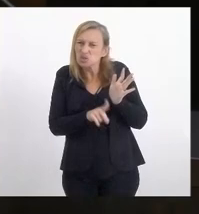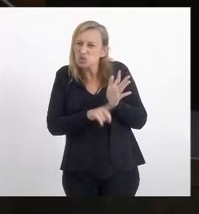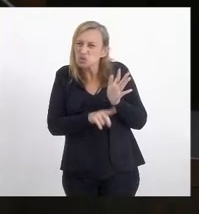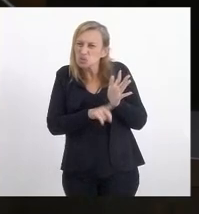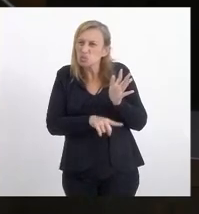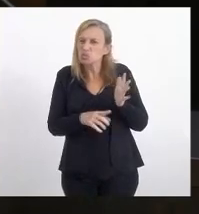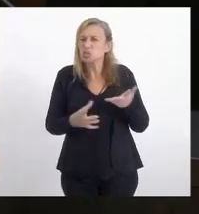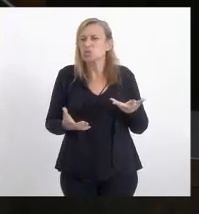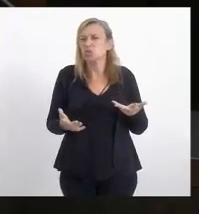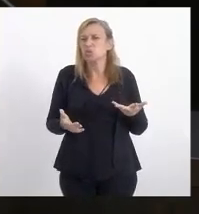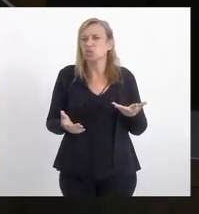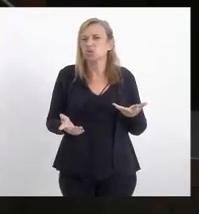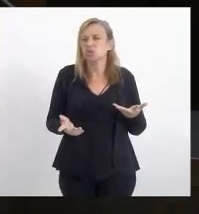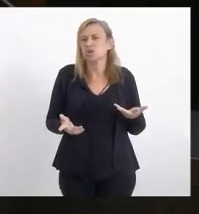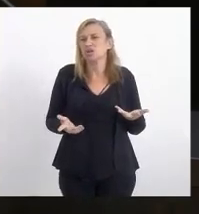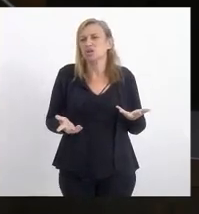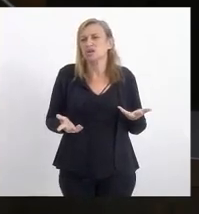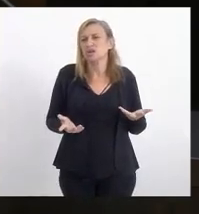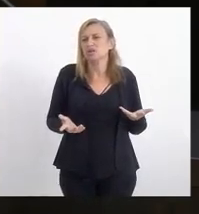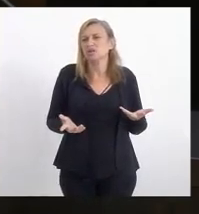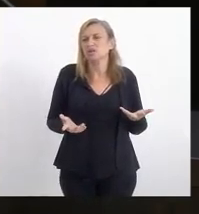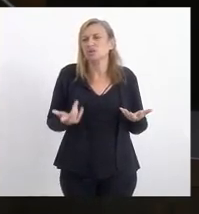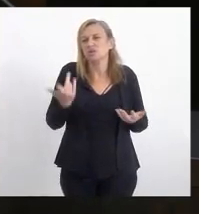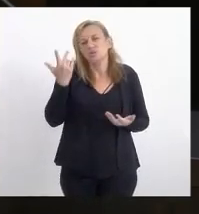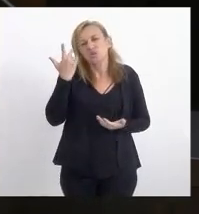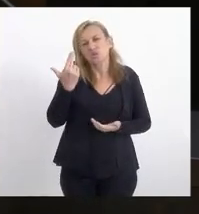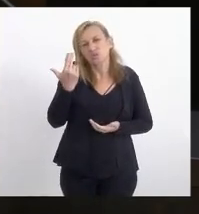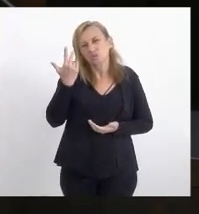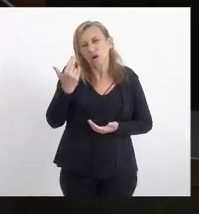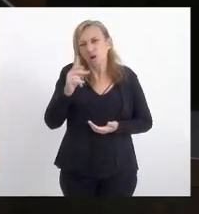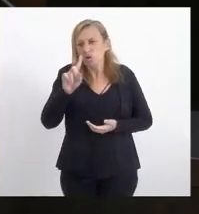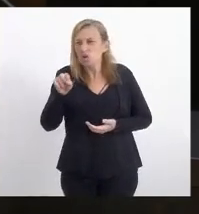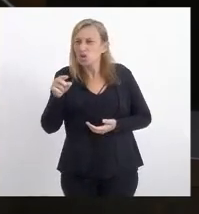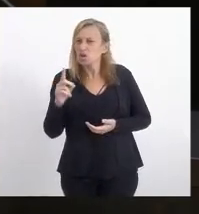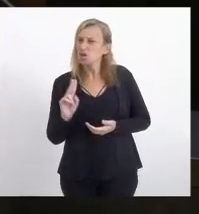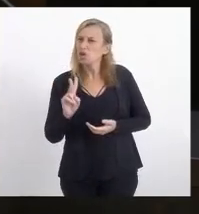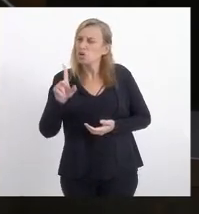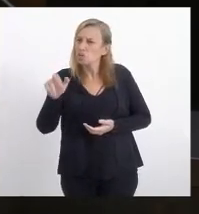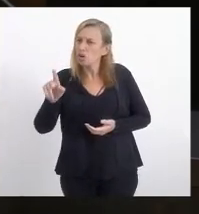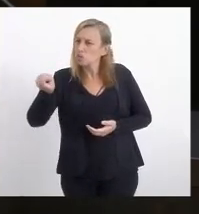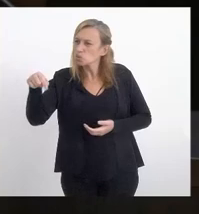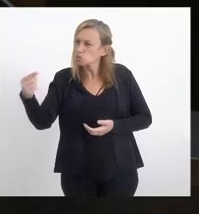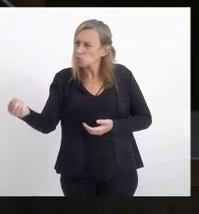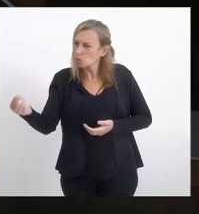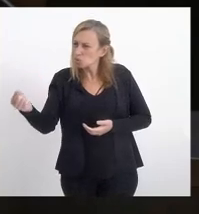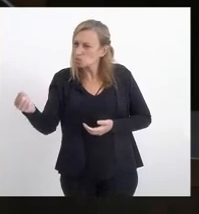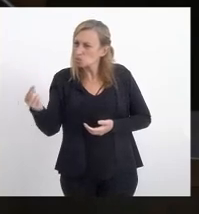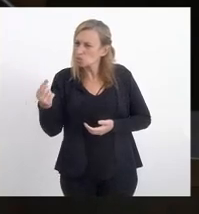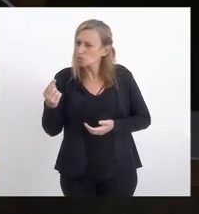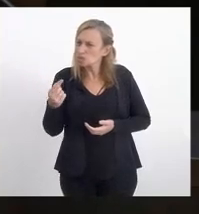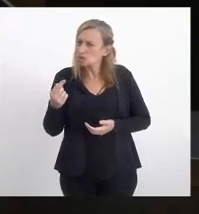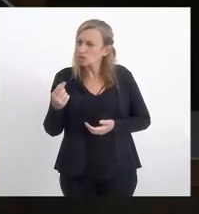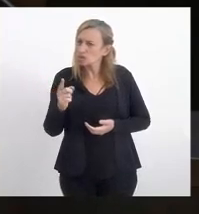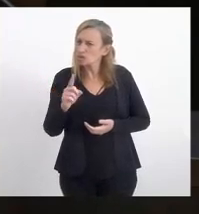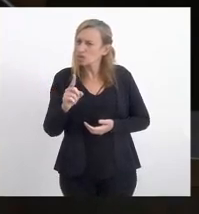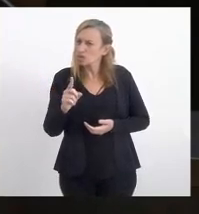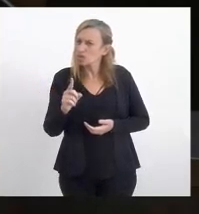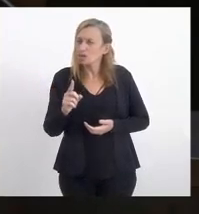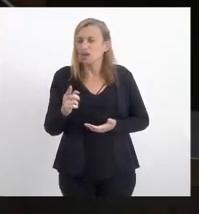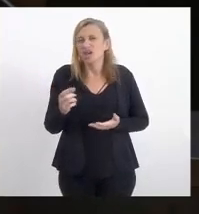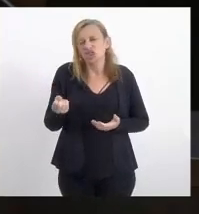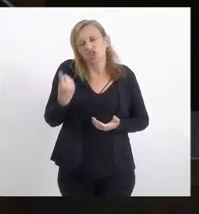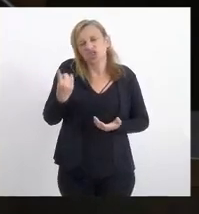ainda assim tem uma situação é comum é igual os outros é uma coisa meio meio